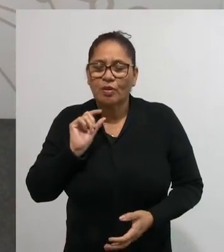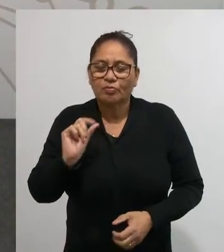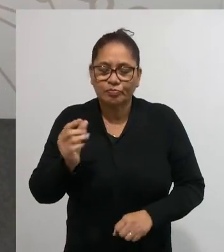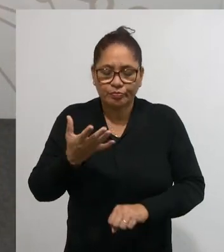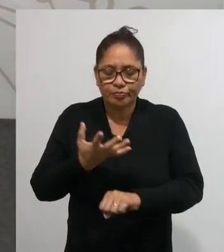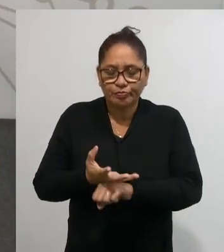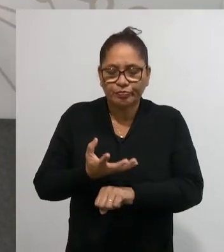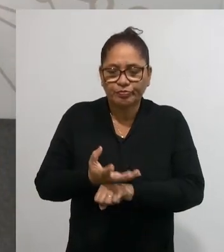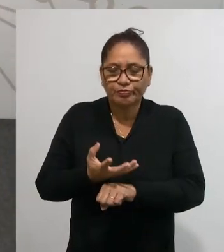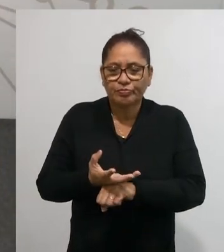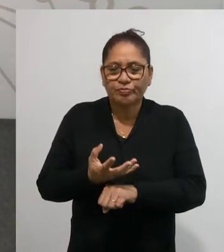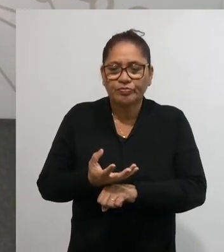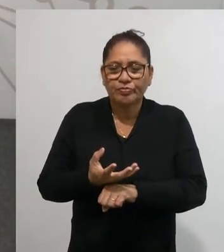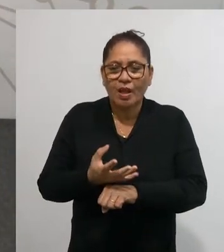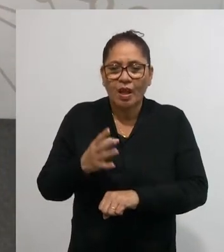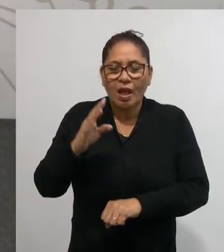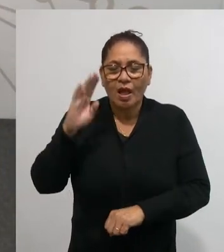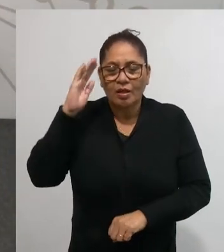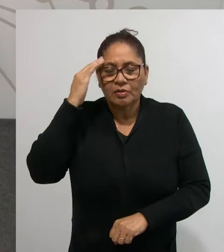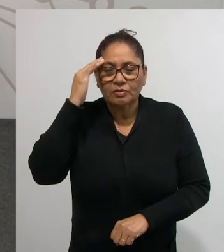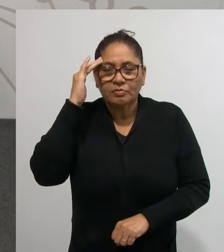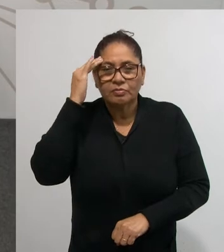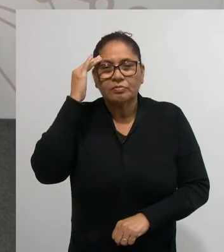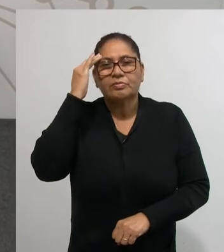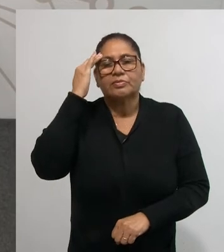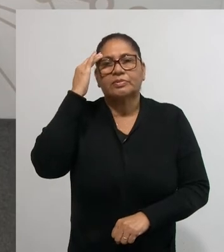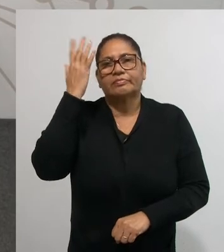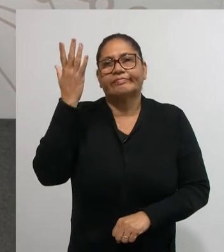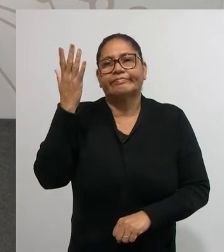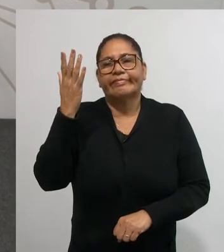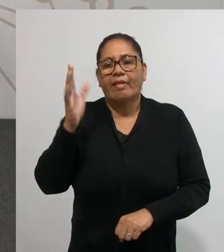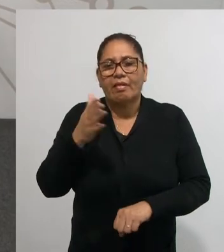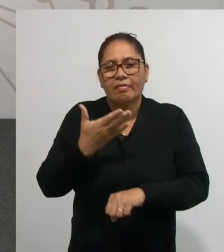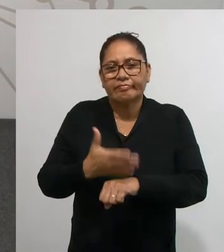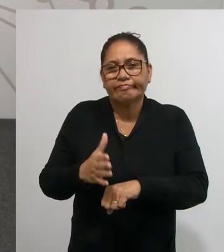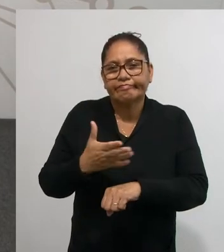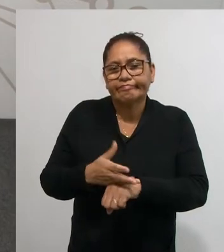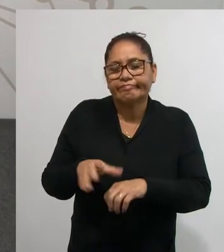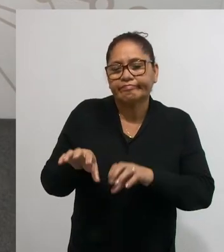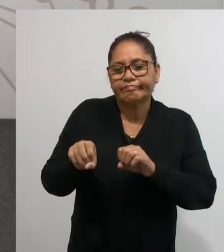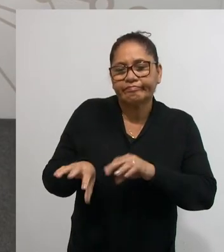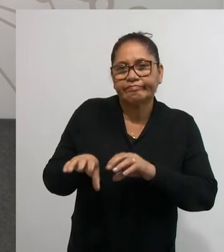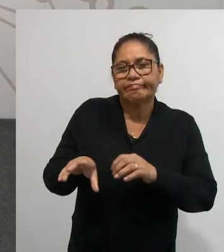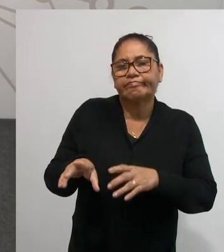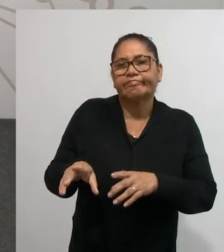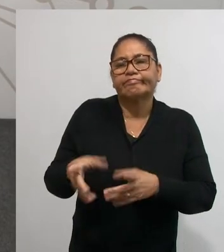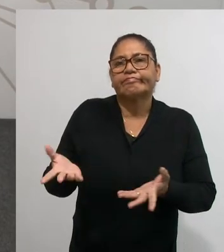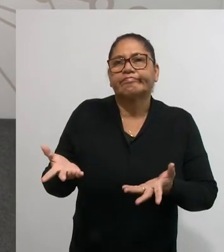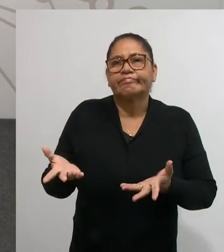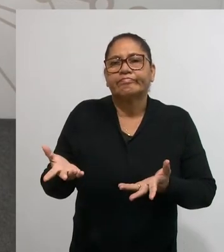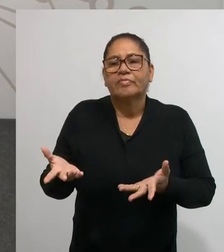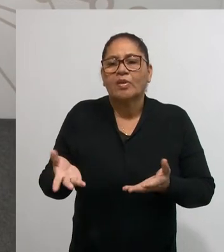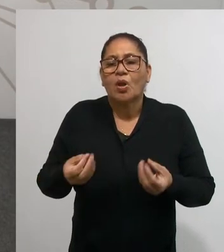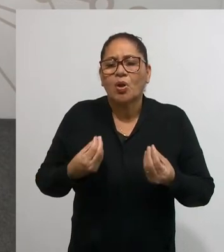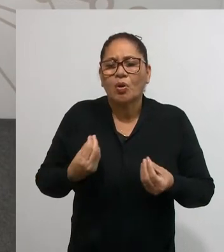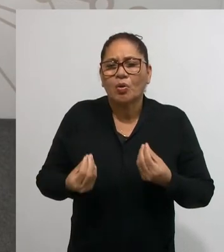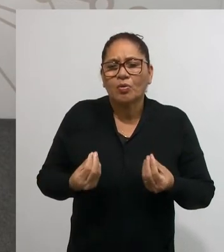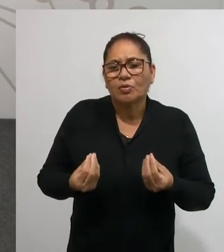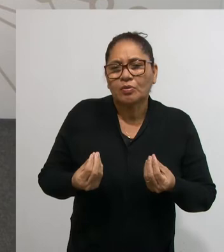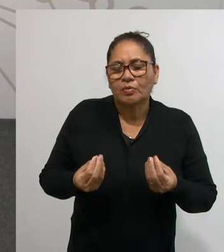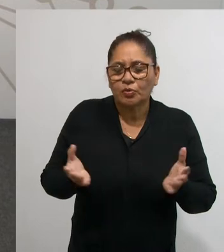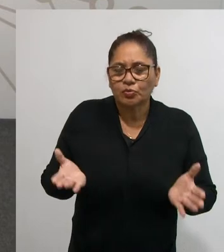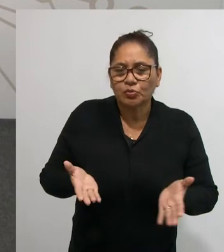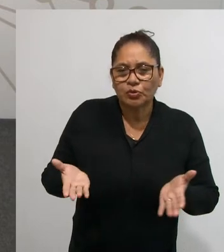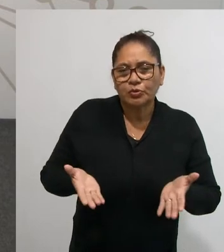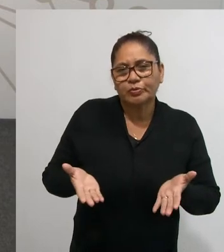disciplina compreender a prática educativa constitui-se em um dos Desafios recorrente